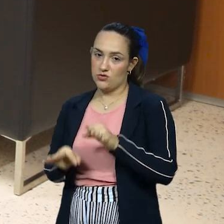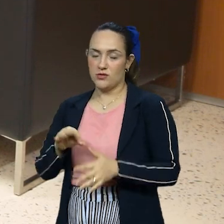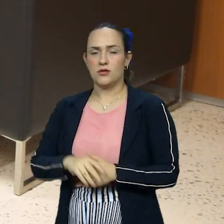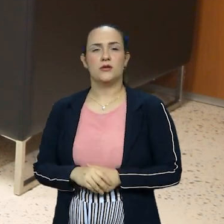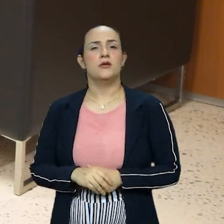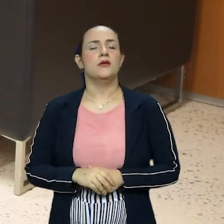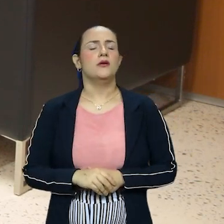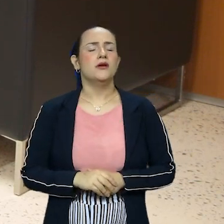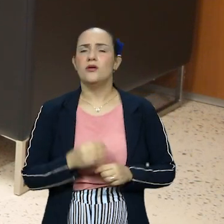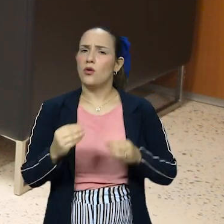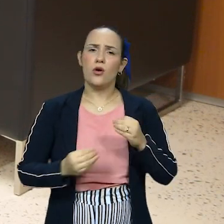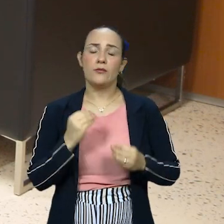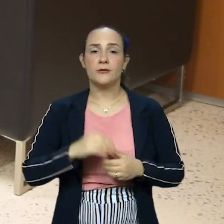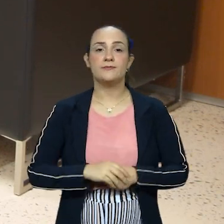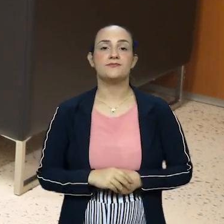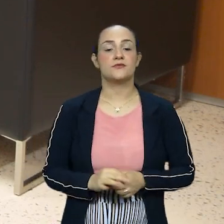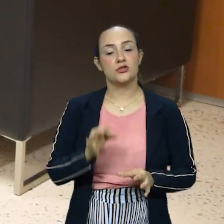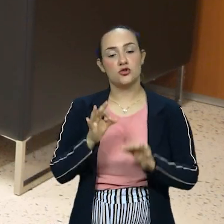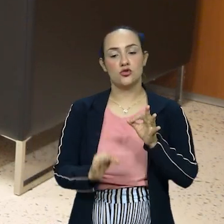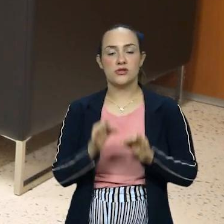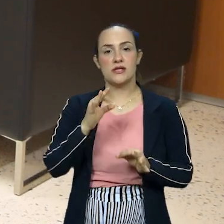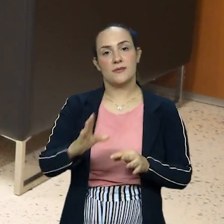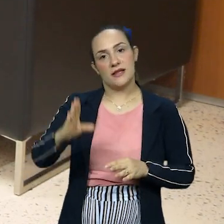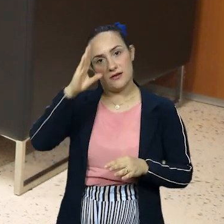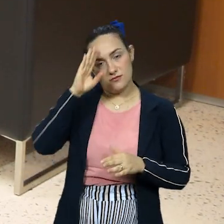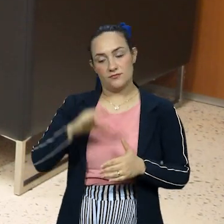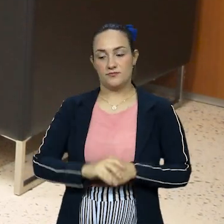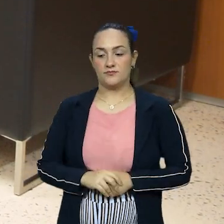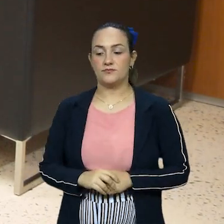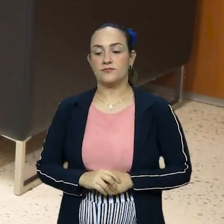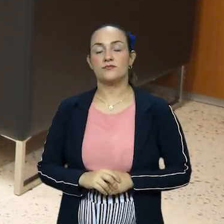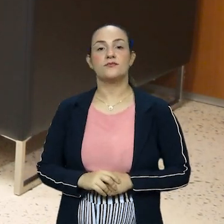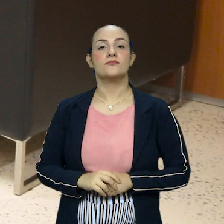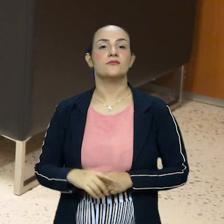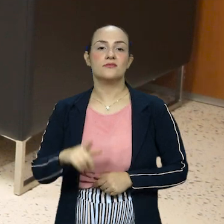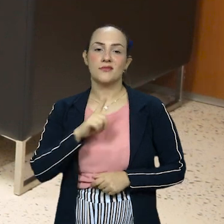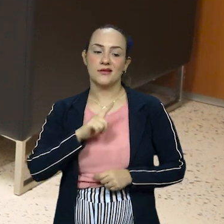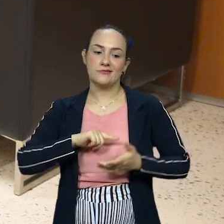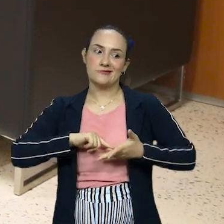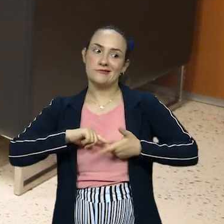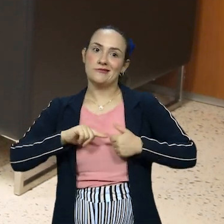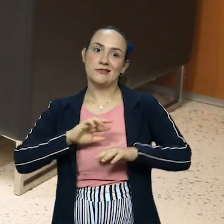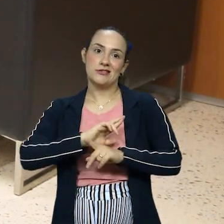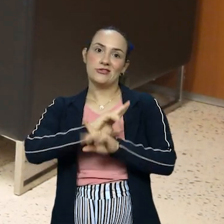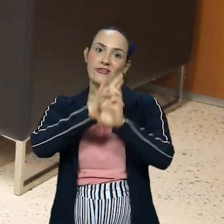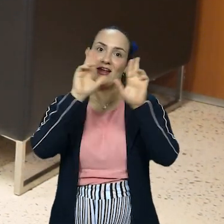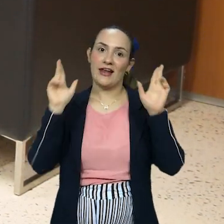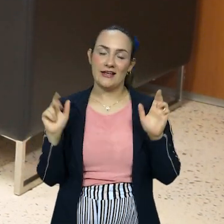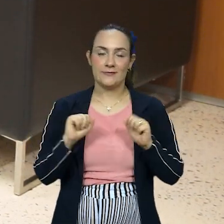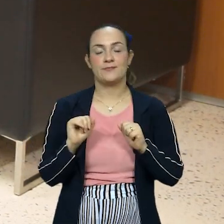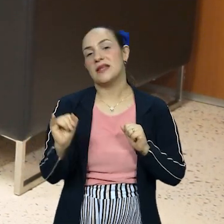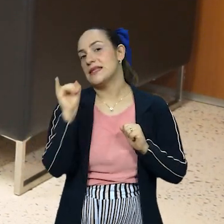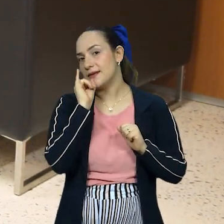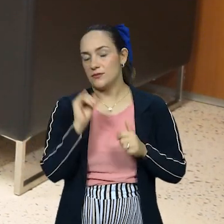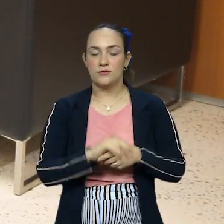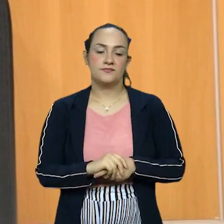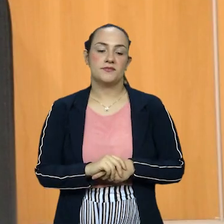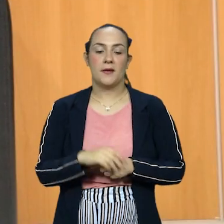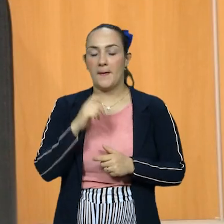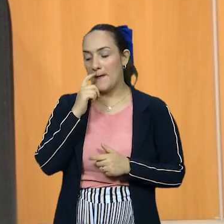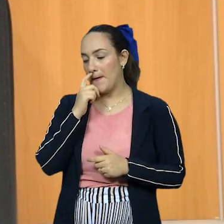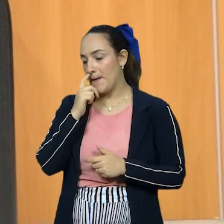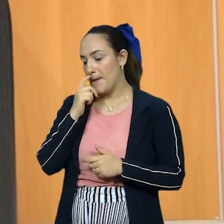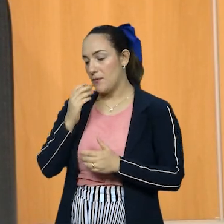qual a composição? A Justiça Militar, ela tem uma composição bem eclética, porque a Justiça Militar,